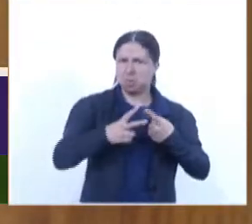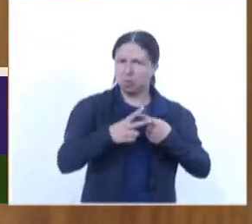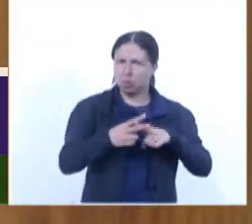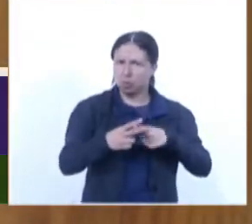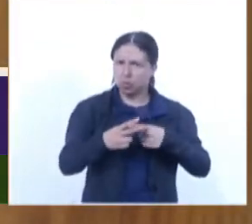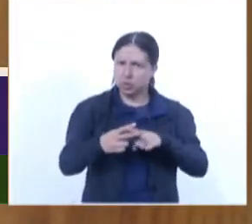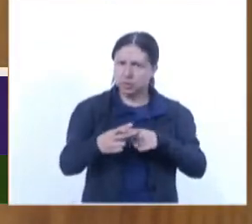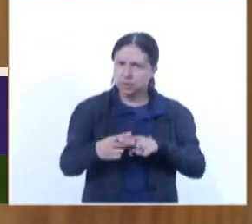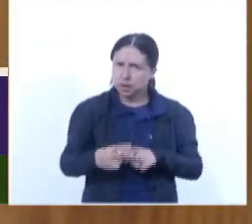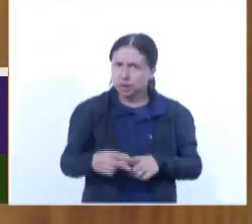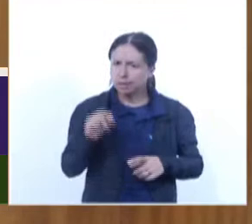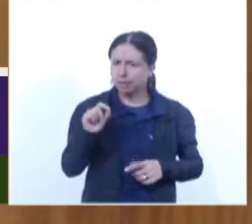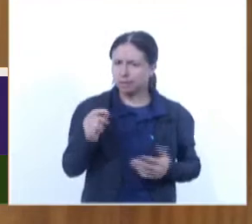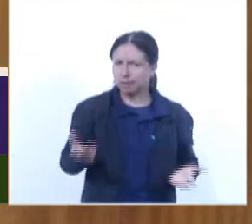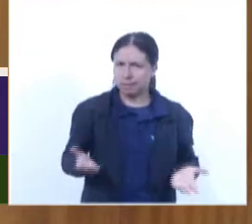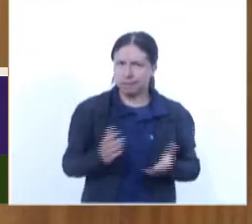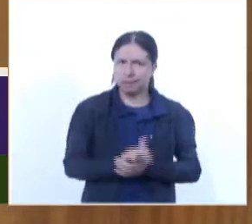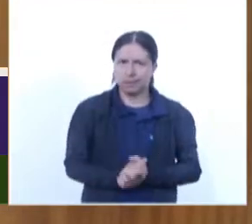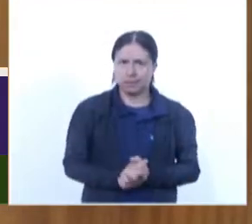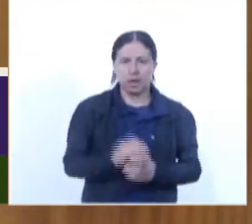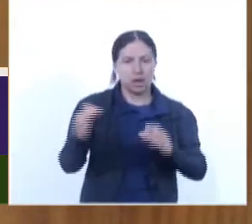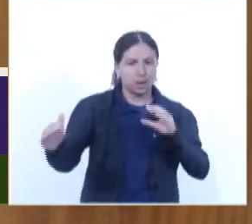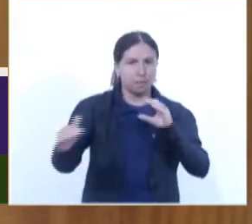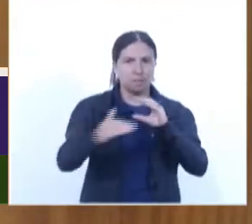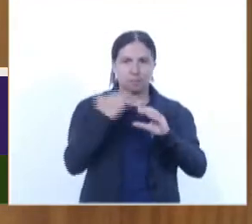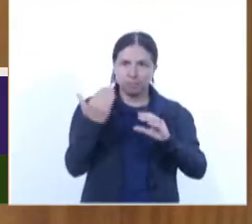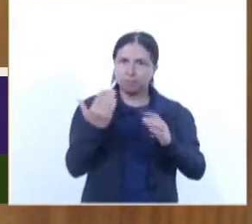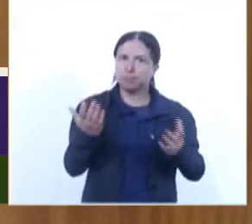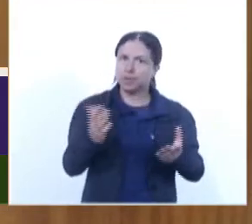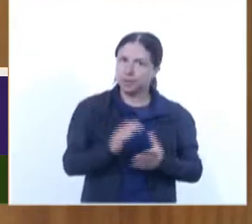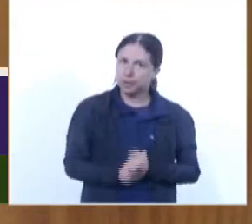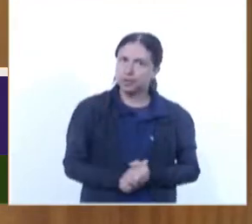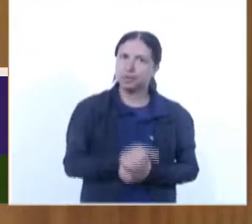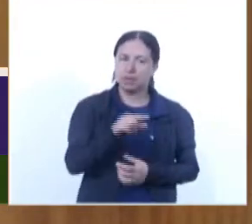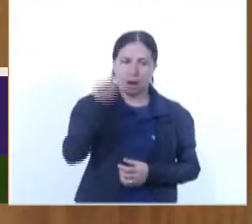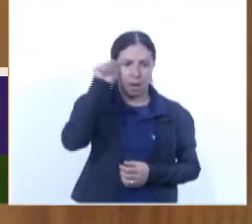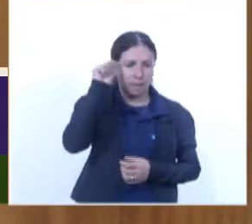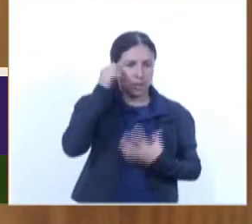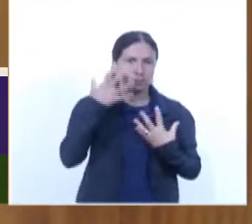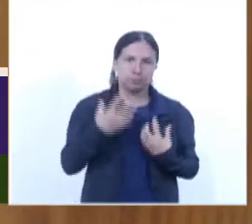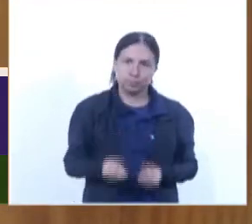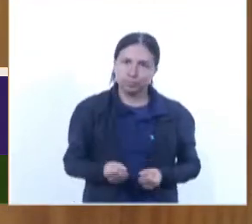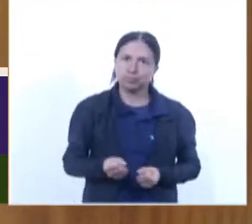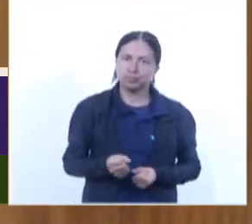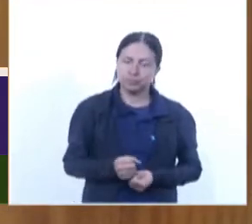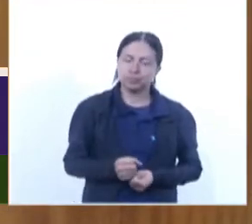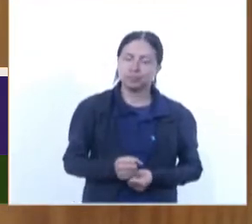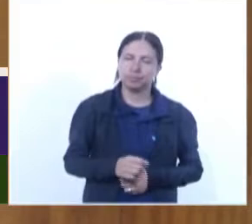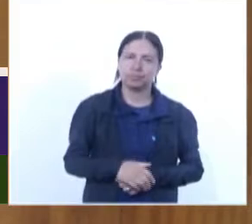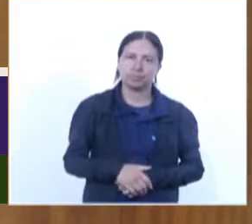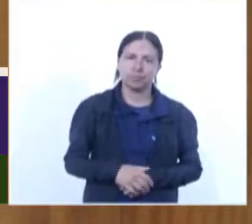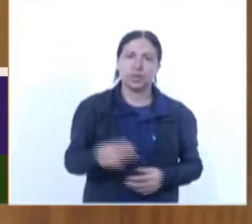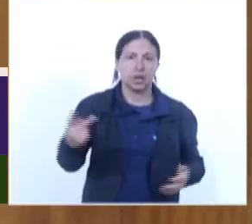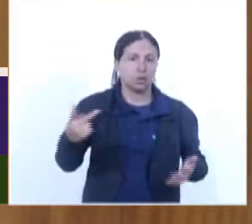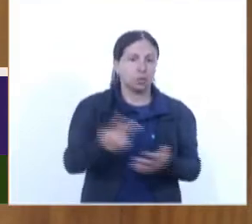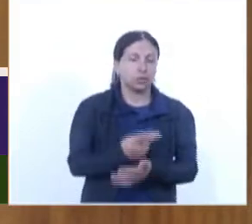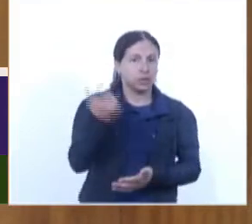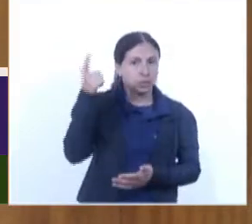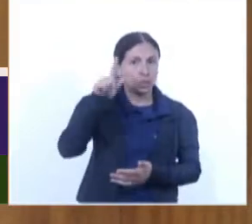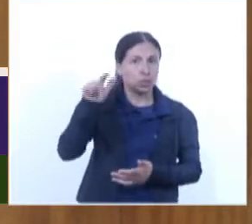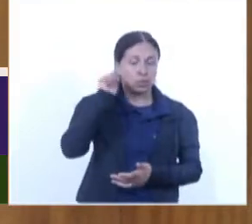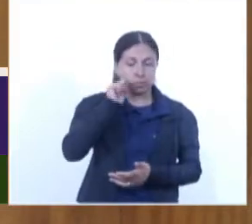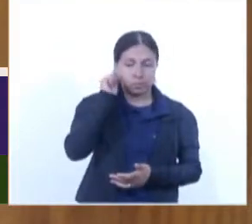dia primeiro pelo e-mail institucional da Câmara Municipal E essas ameaças têm acontecido com várias mulheres